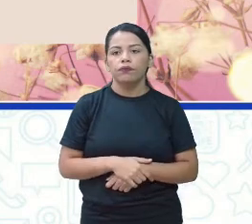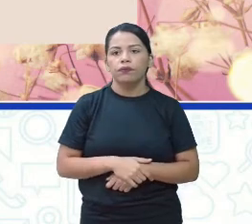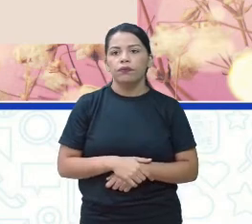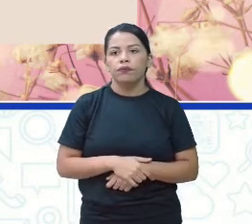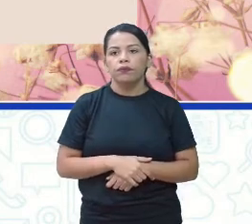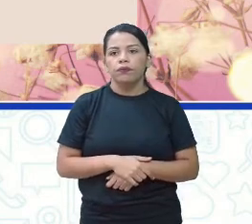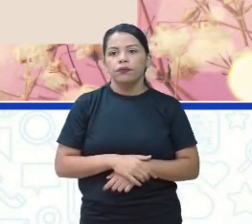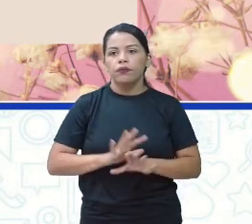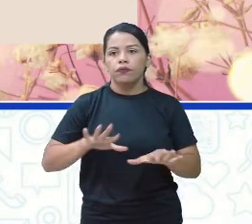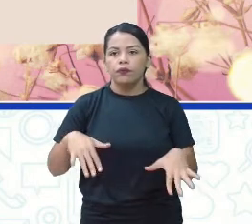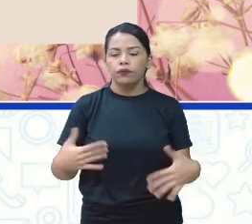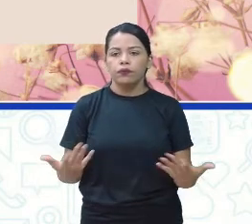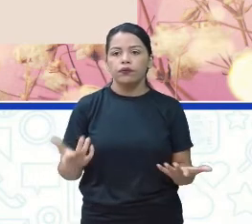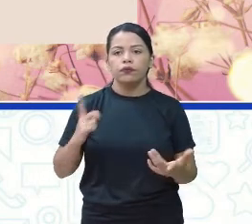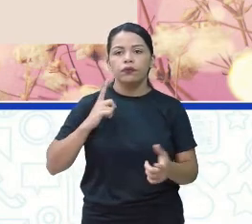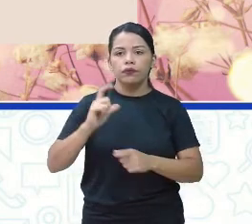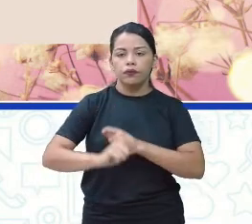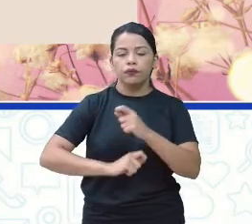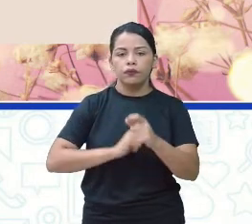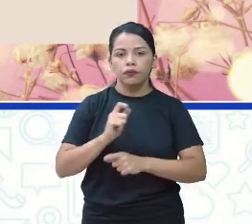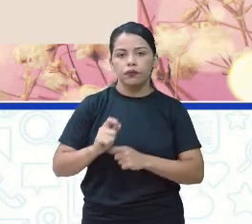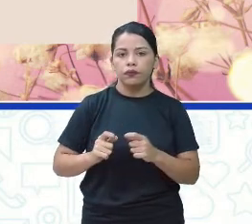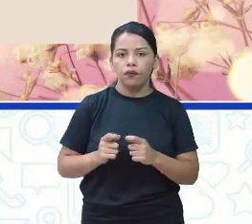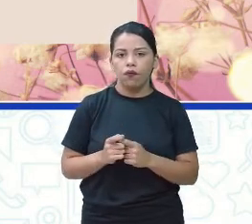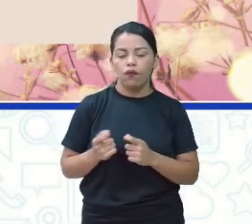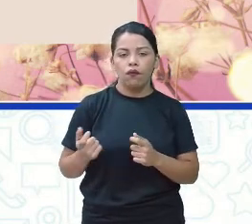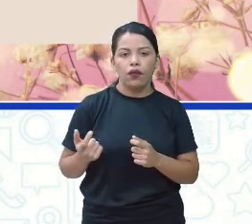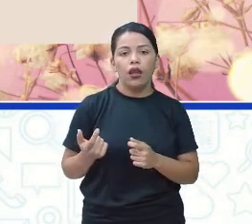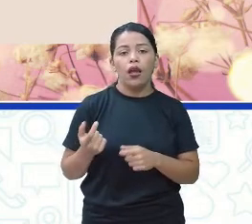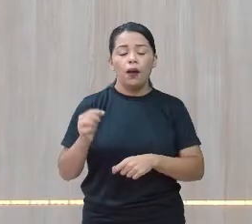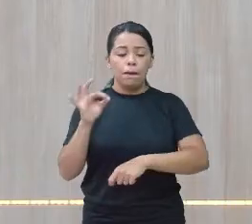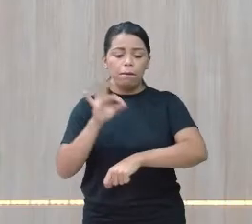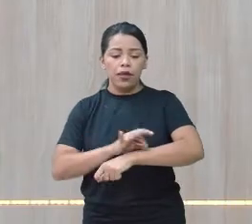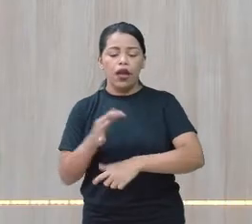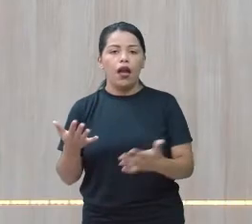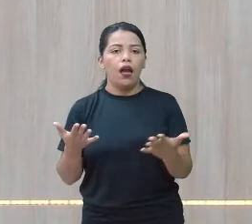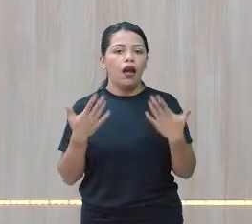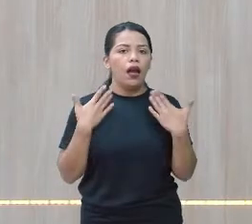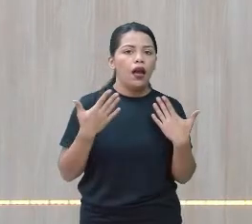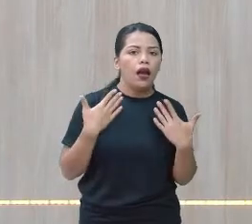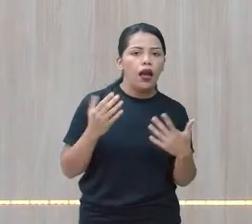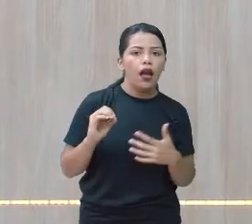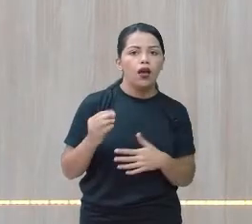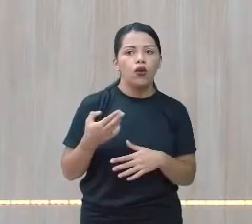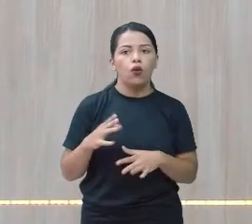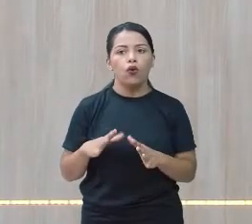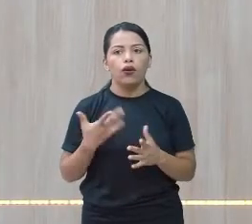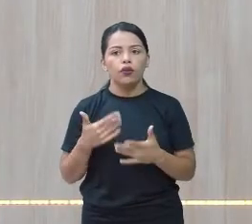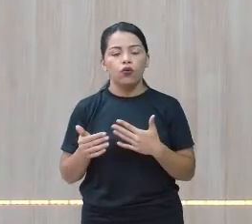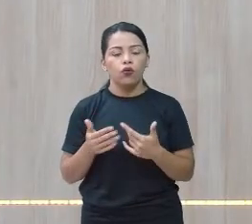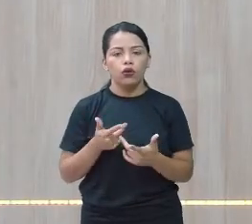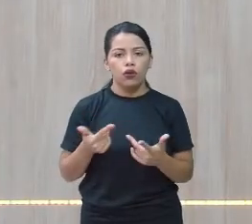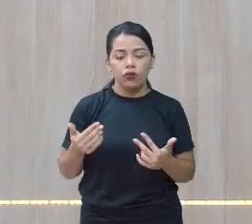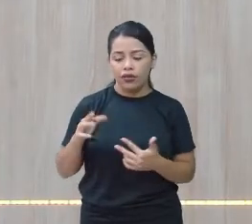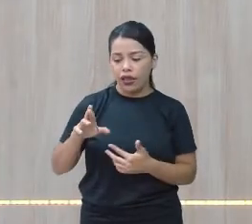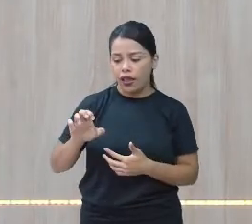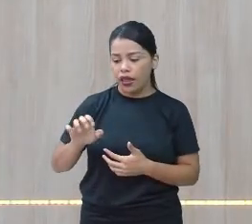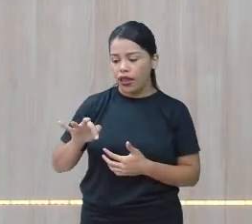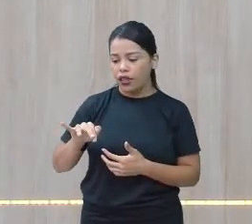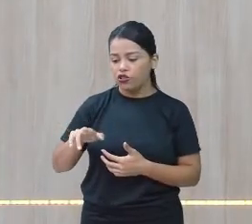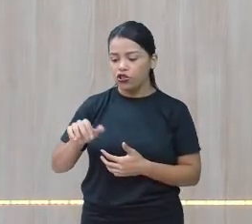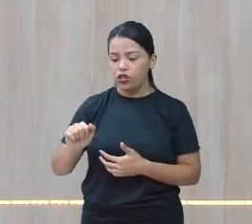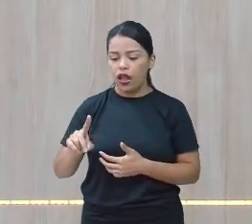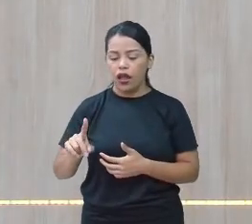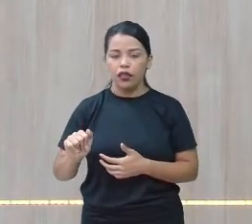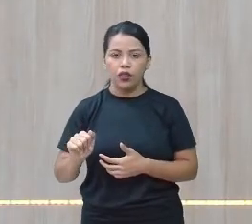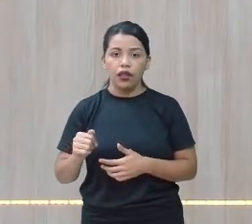corpo, né, frente a um estímulo como dor, picada e calor. Retirada aí que eu estou falando, gente, é só puxar. E aí eu vou pedir, né,